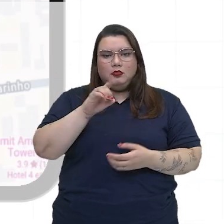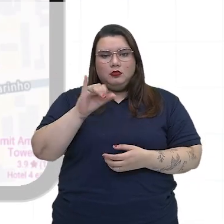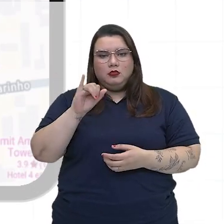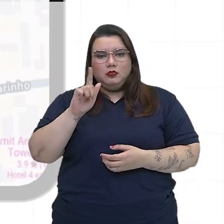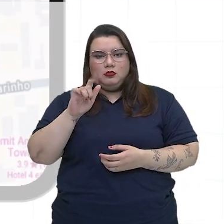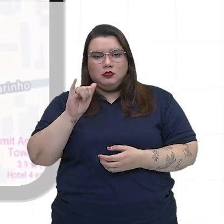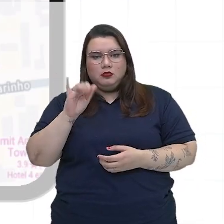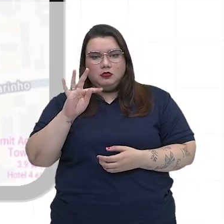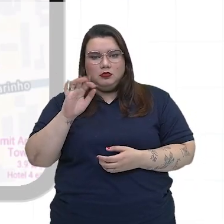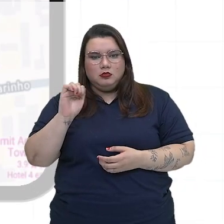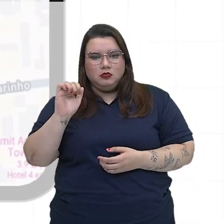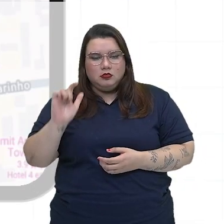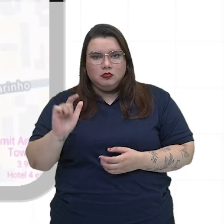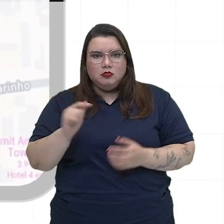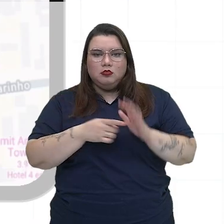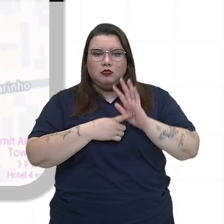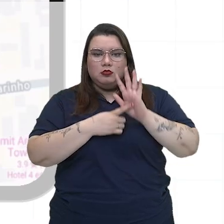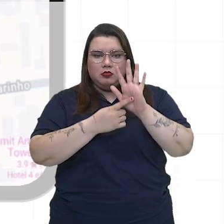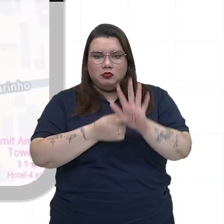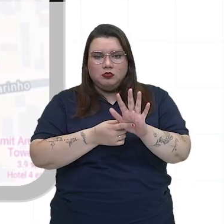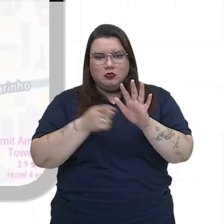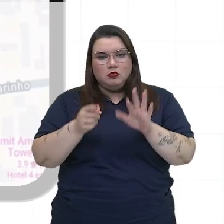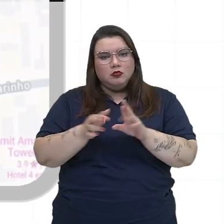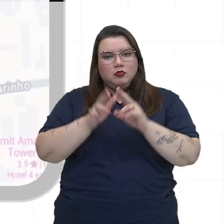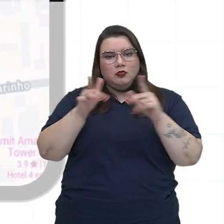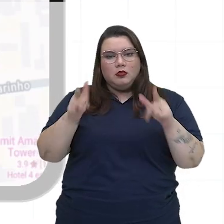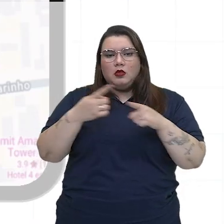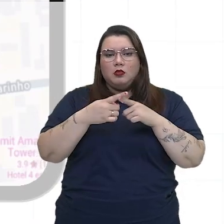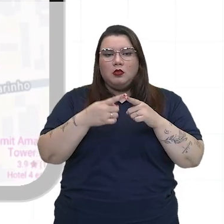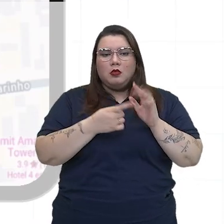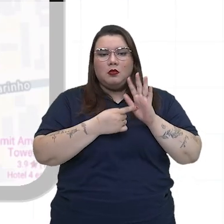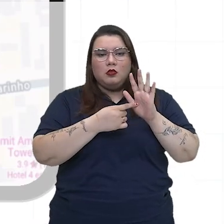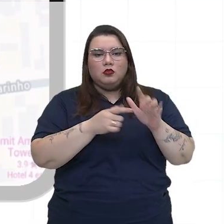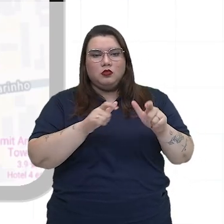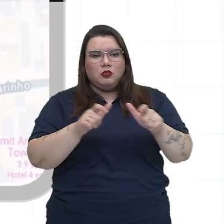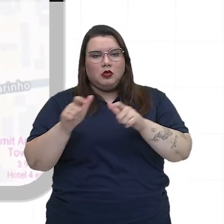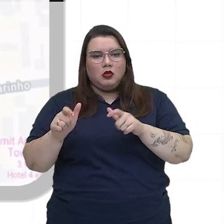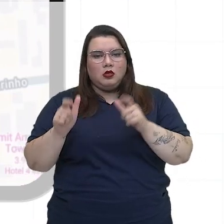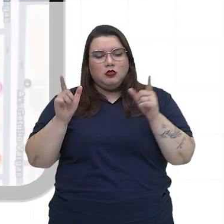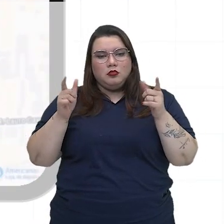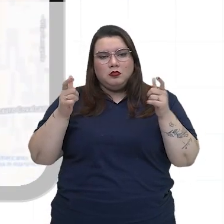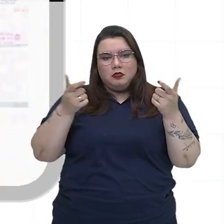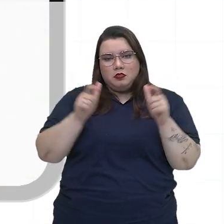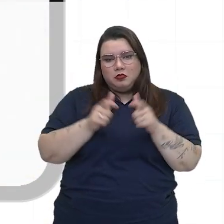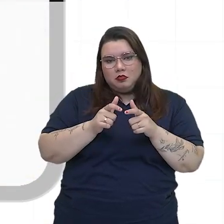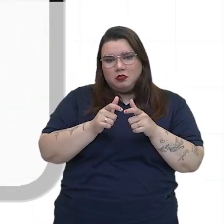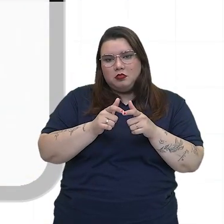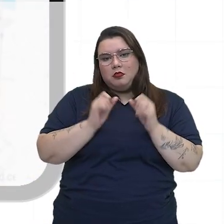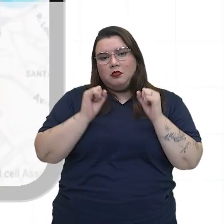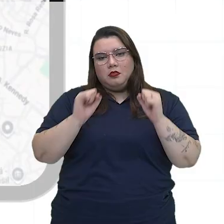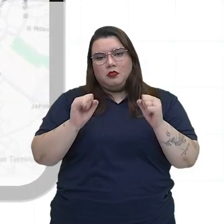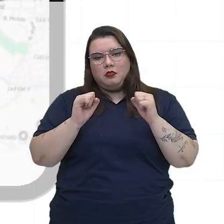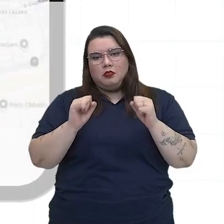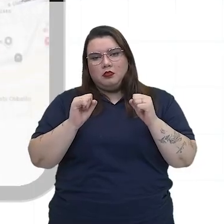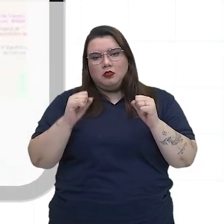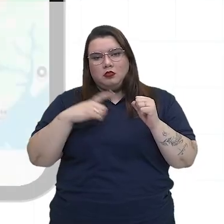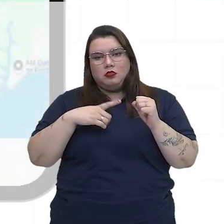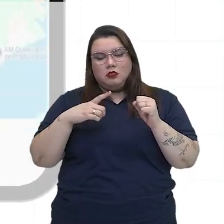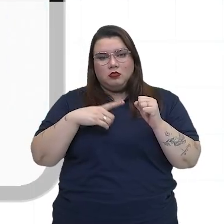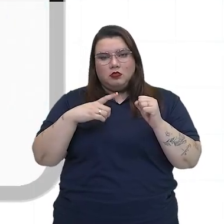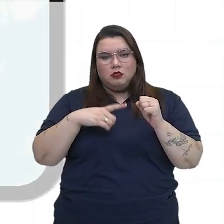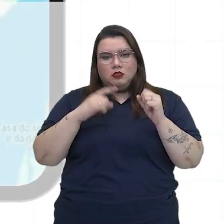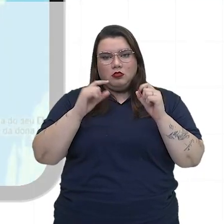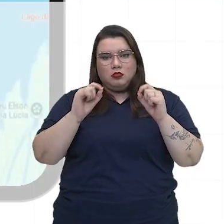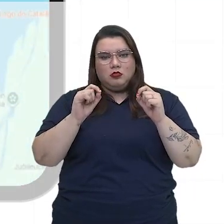esse diferencial. Ao mesmo tempo que ele representa lugares pequenos, eu posso, por exemplo,